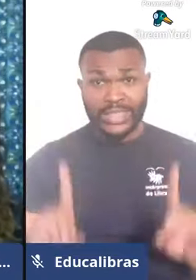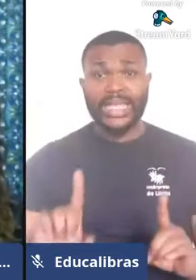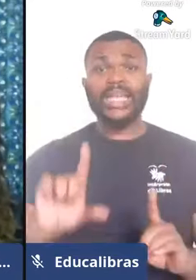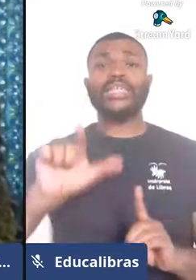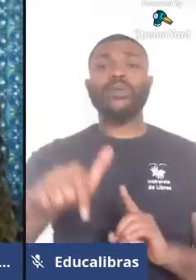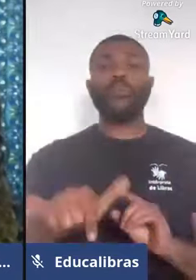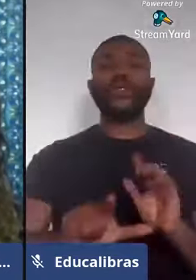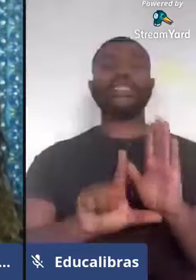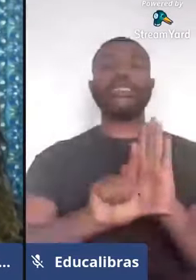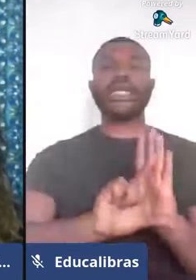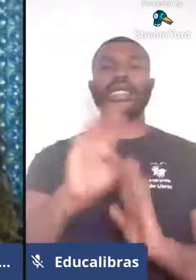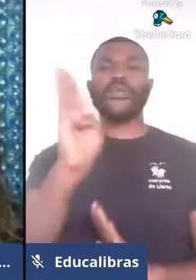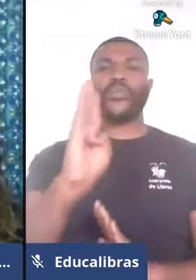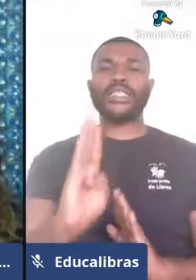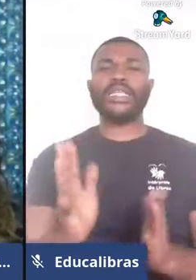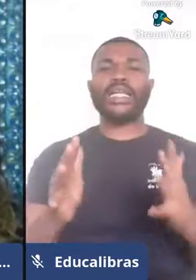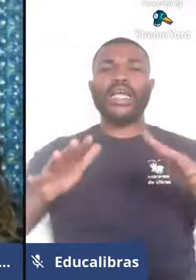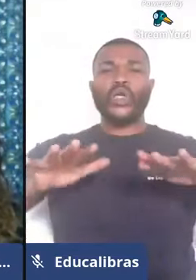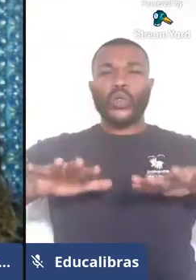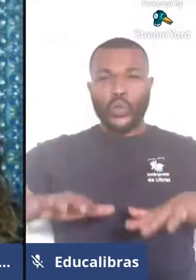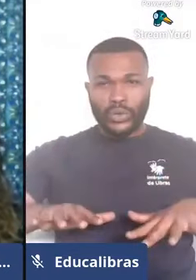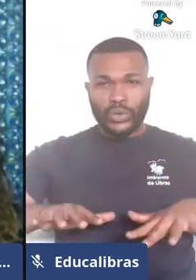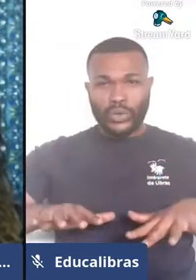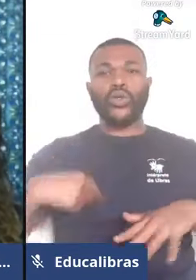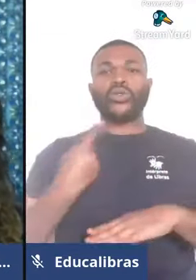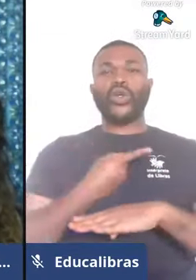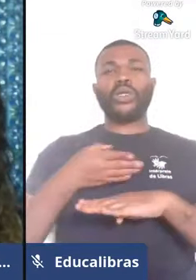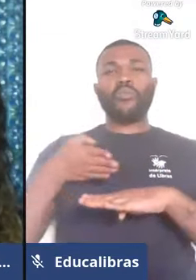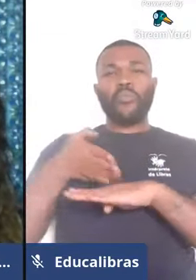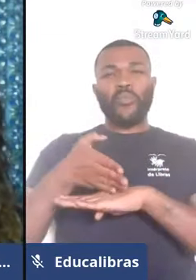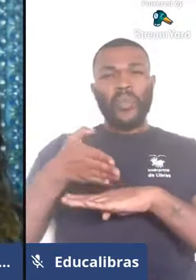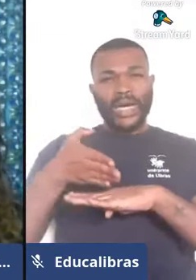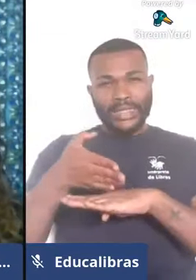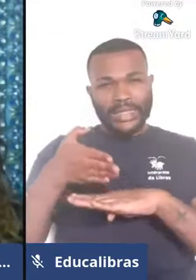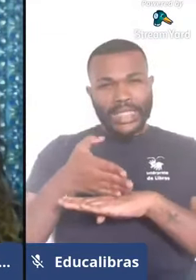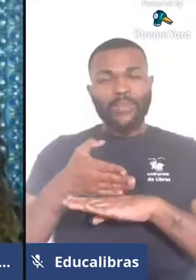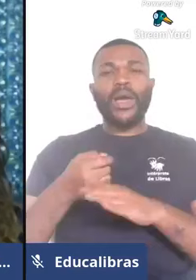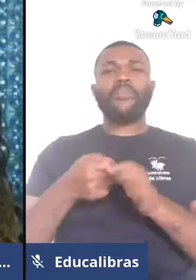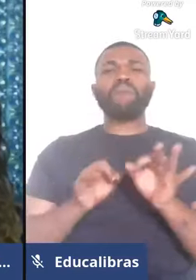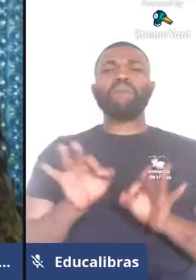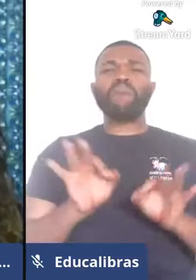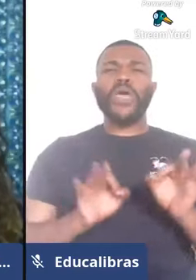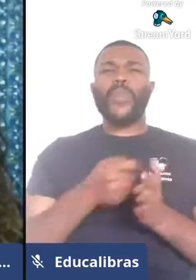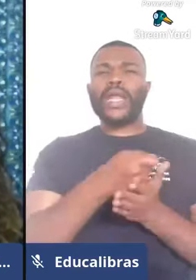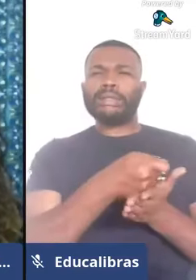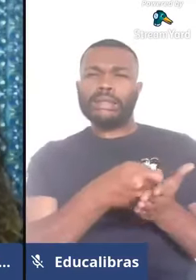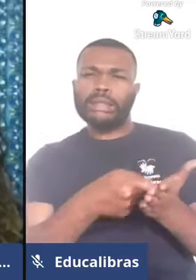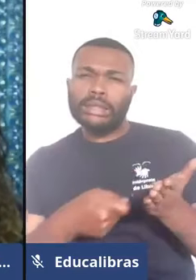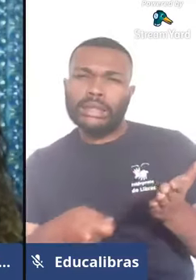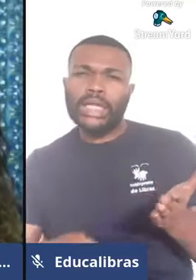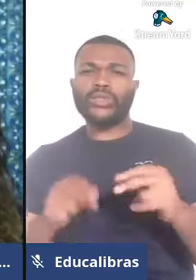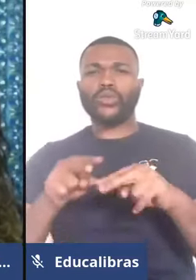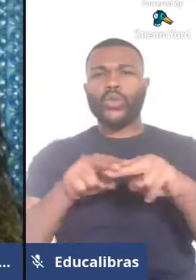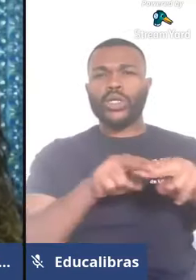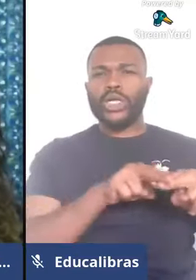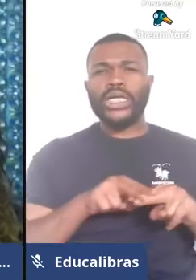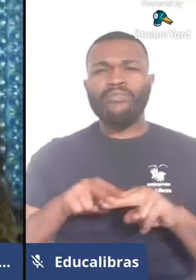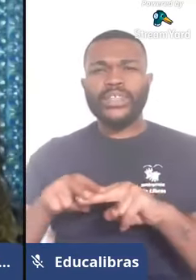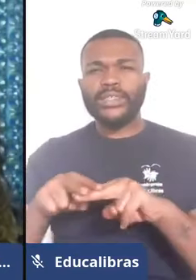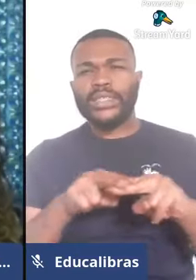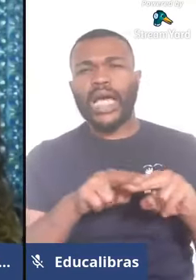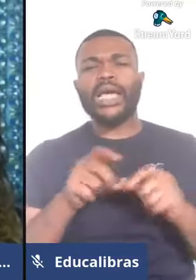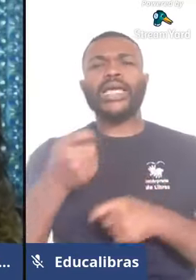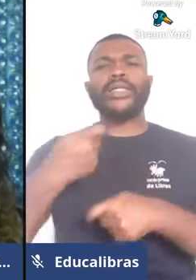participamos das consultas públicas, da construção do texto, né, da revisão e reconstrução desse texto, das negociações com o